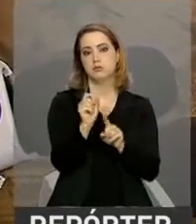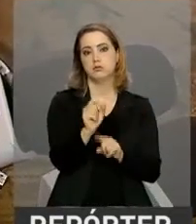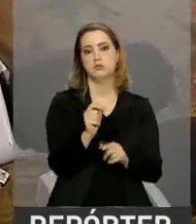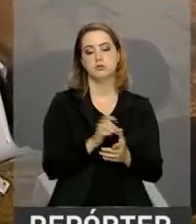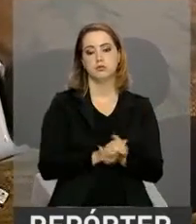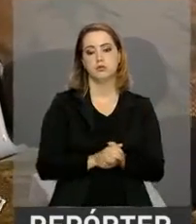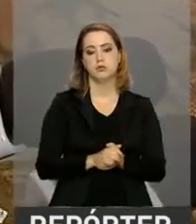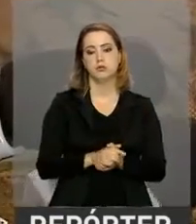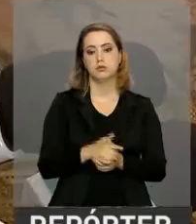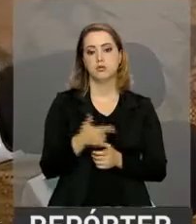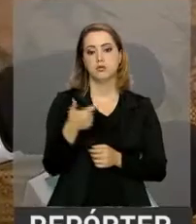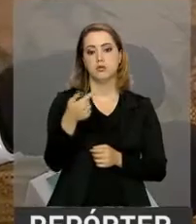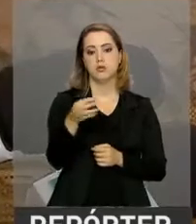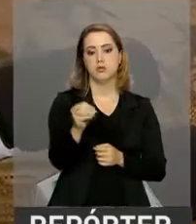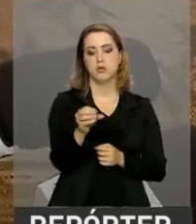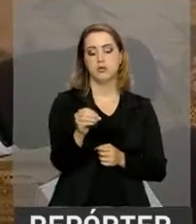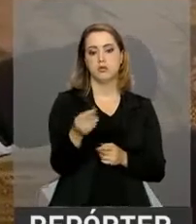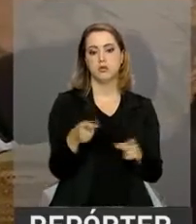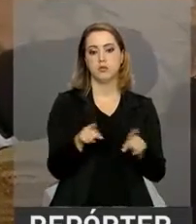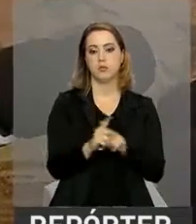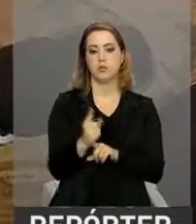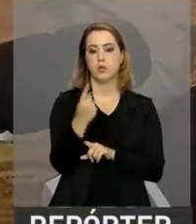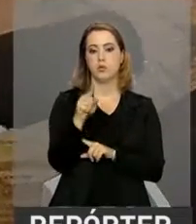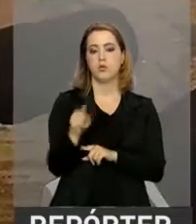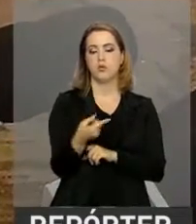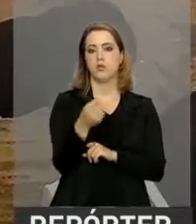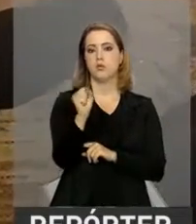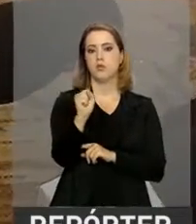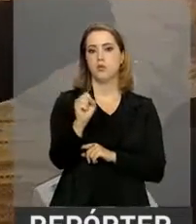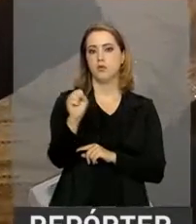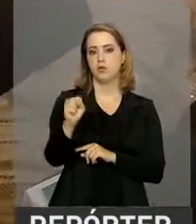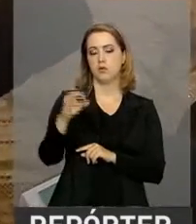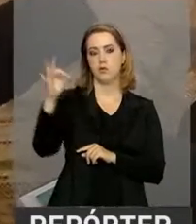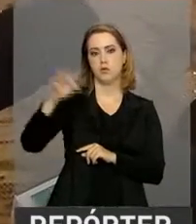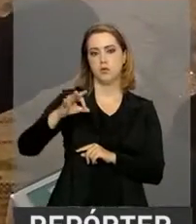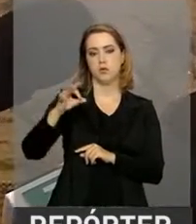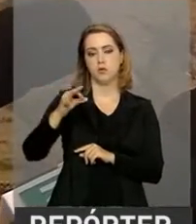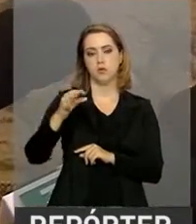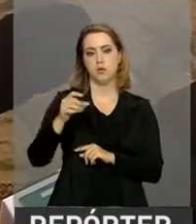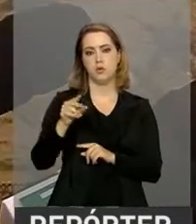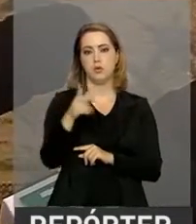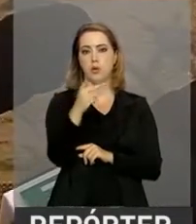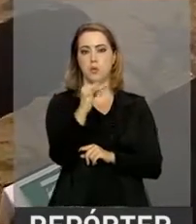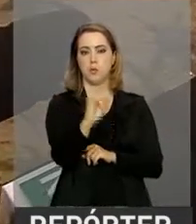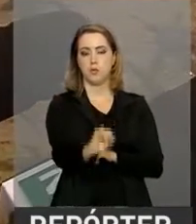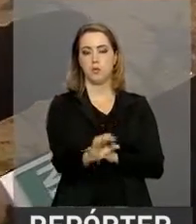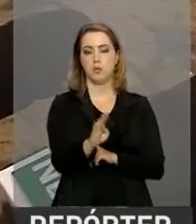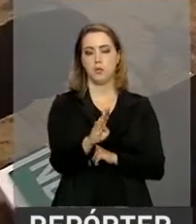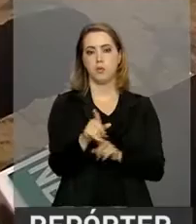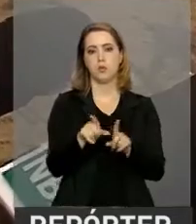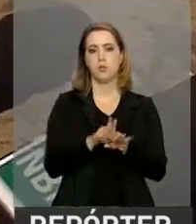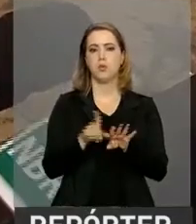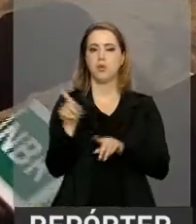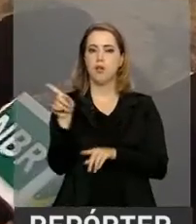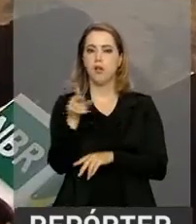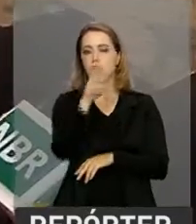e setecentos representa o nosso caso 1.88 do pipe e na rússia representa hoje